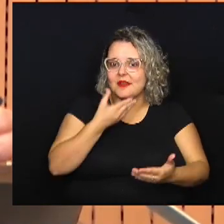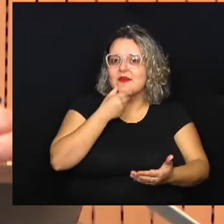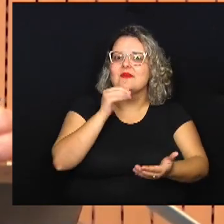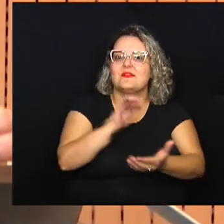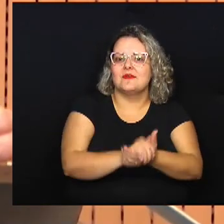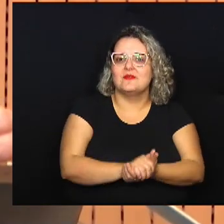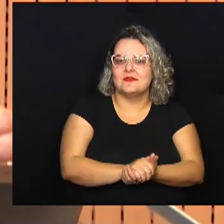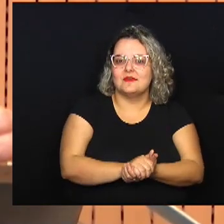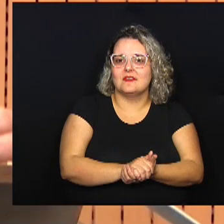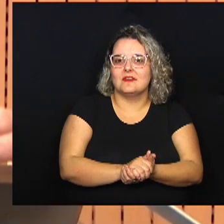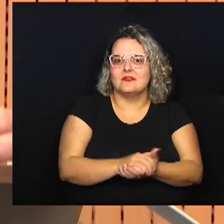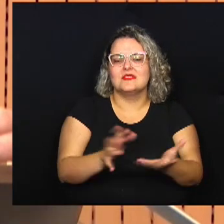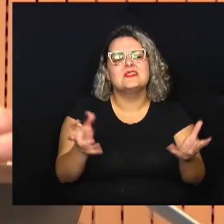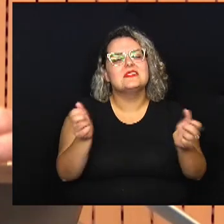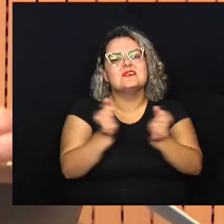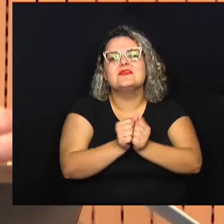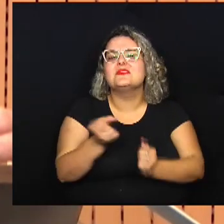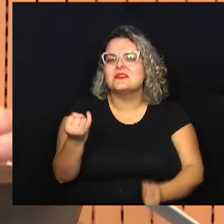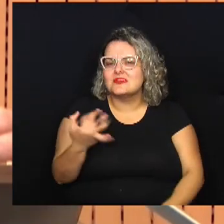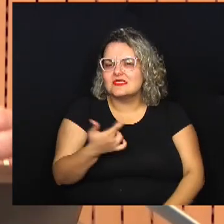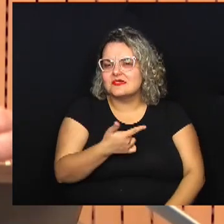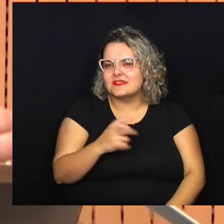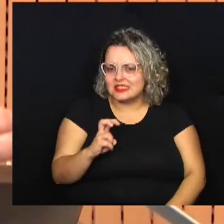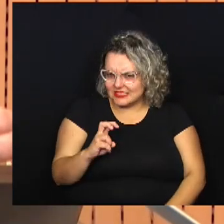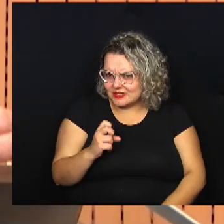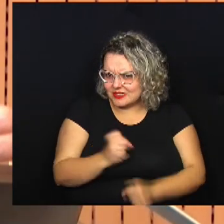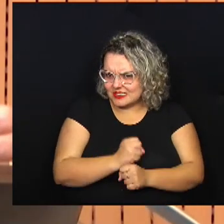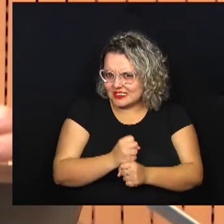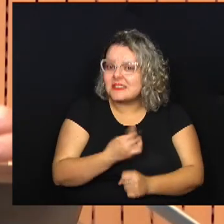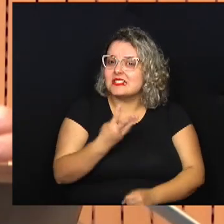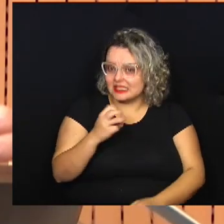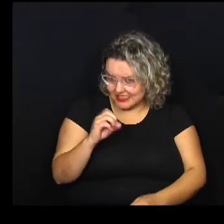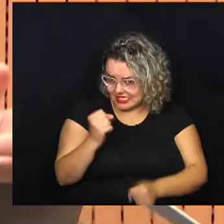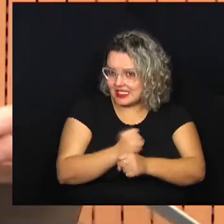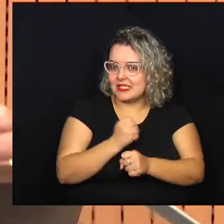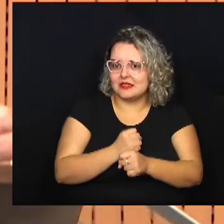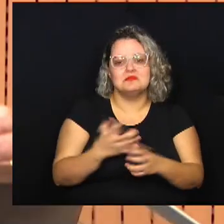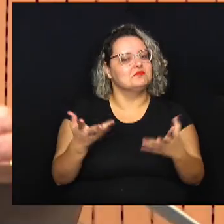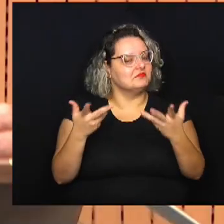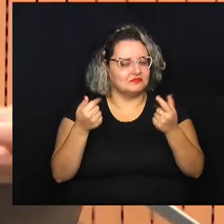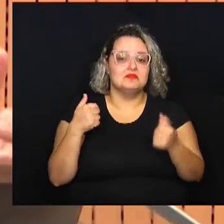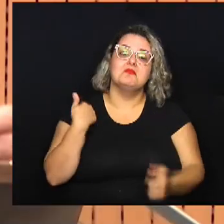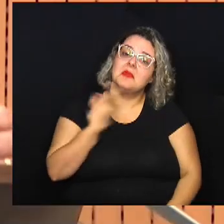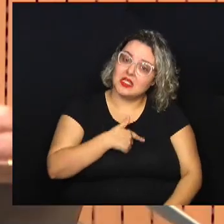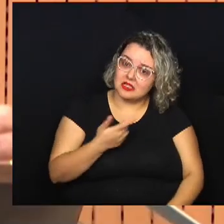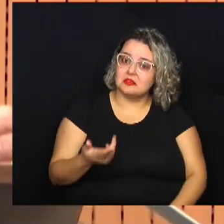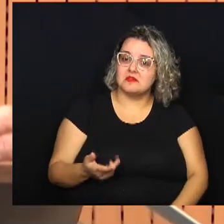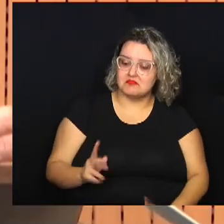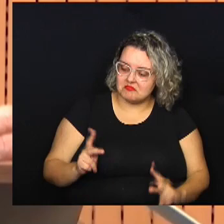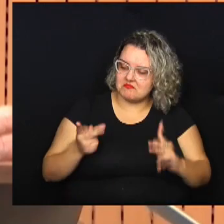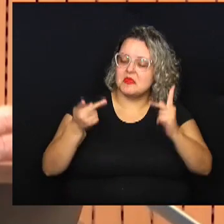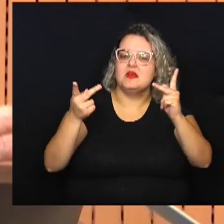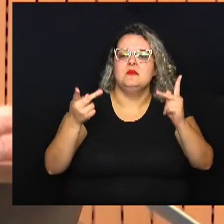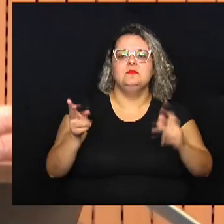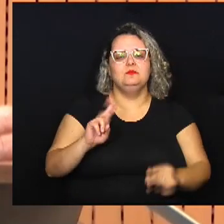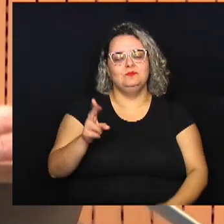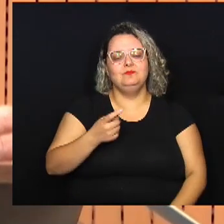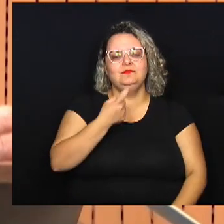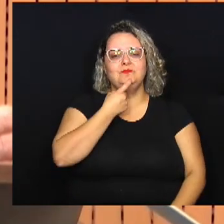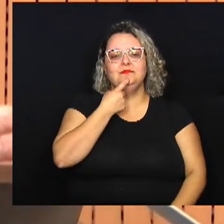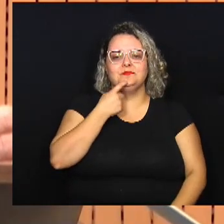Vocês estão juntos há 25 anos, 30 anos, maravilha. Para nós é uma campeã que pôs o nome de Campinas em